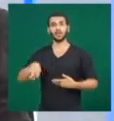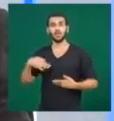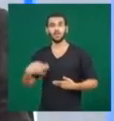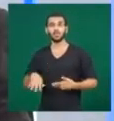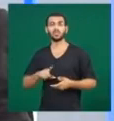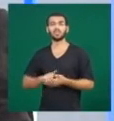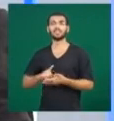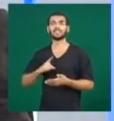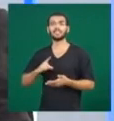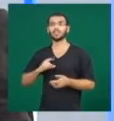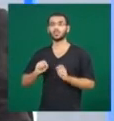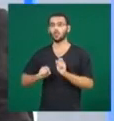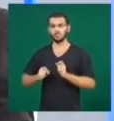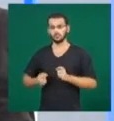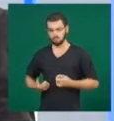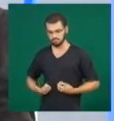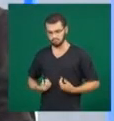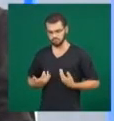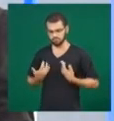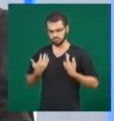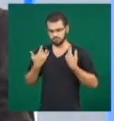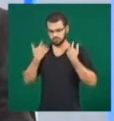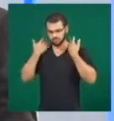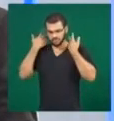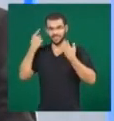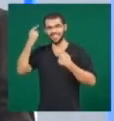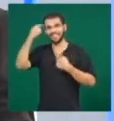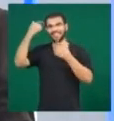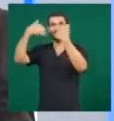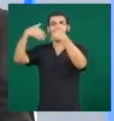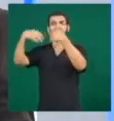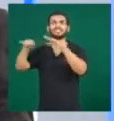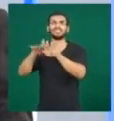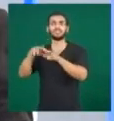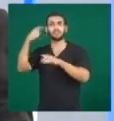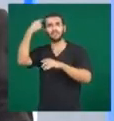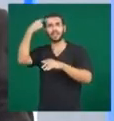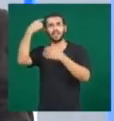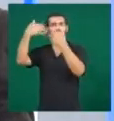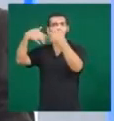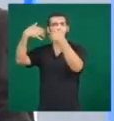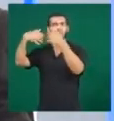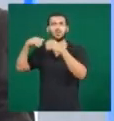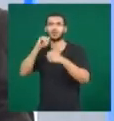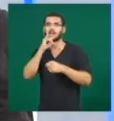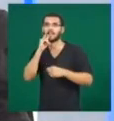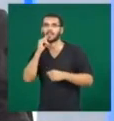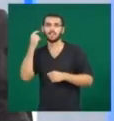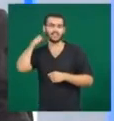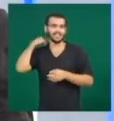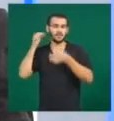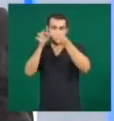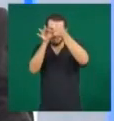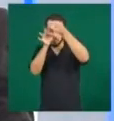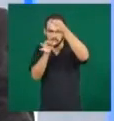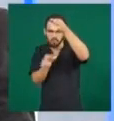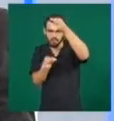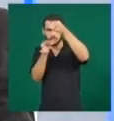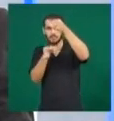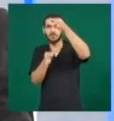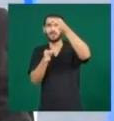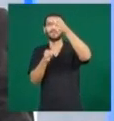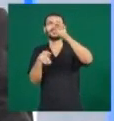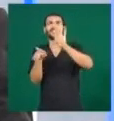um estímulo desencadeante, mas também todo um mecanismo de modulação em nível medular e cerebral. Então,